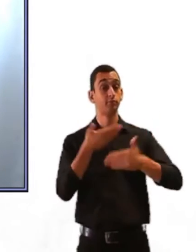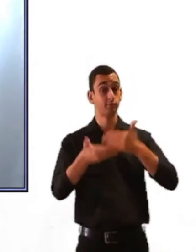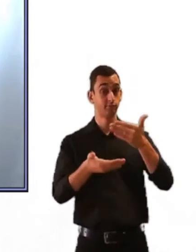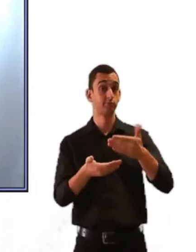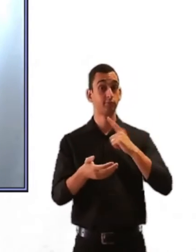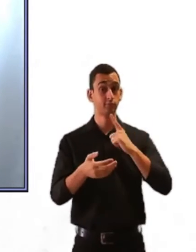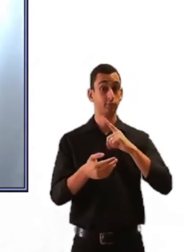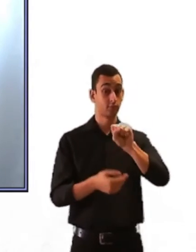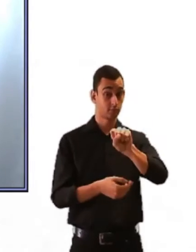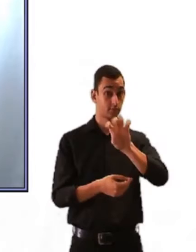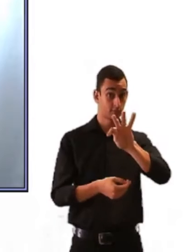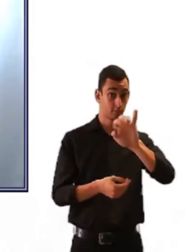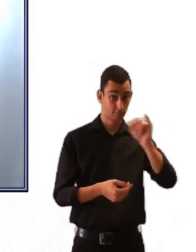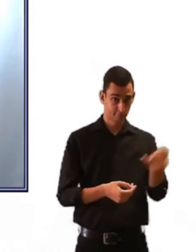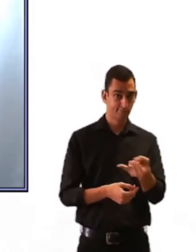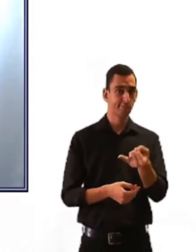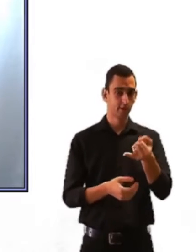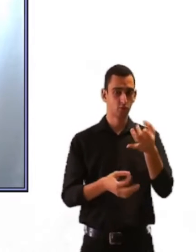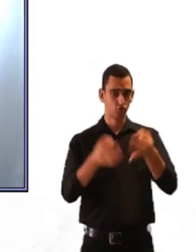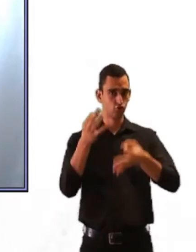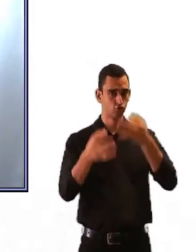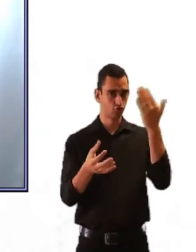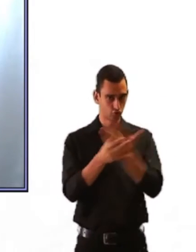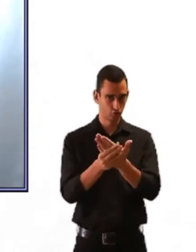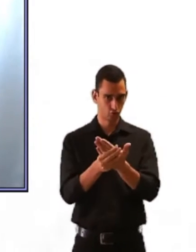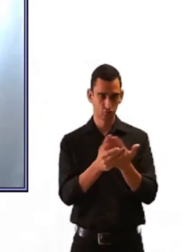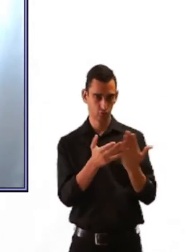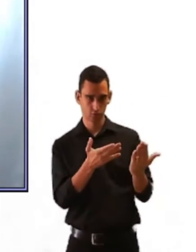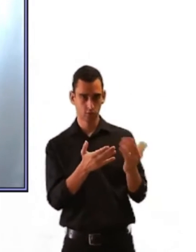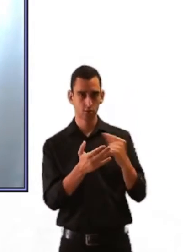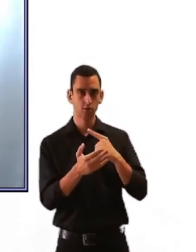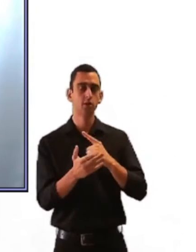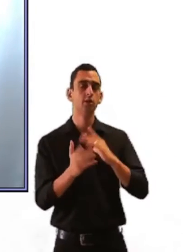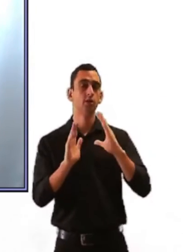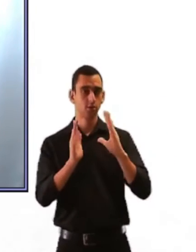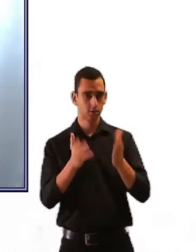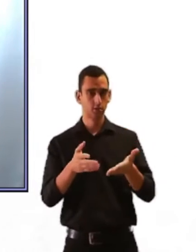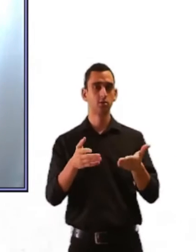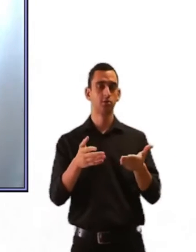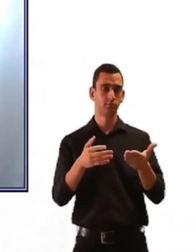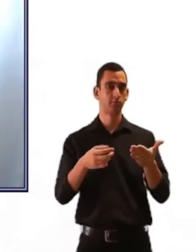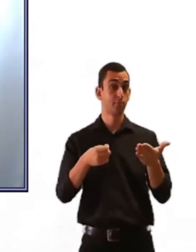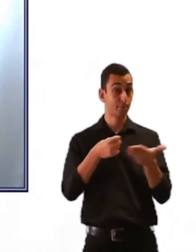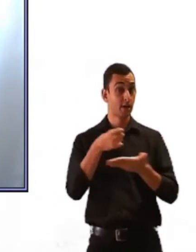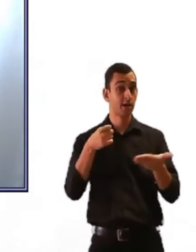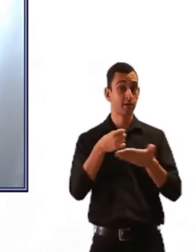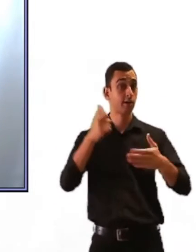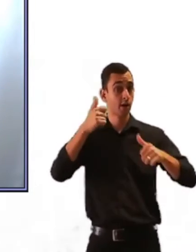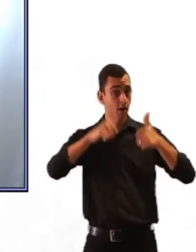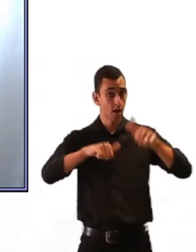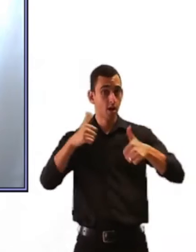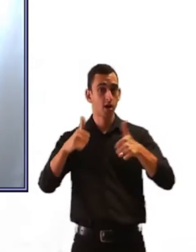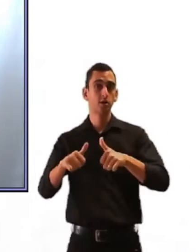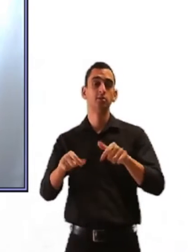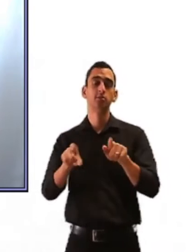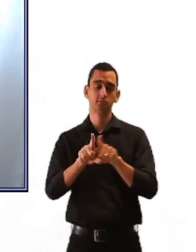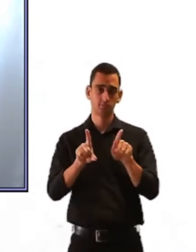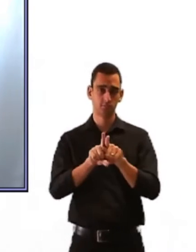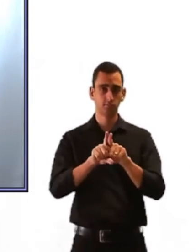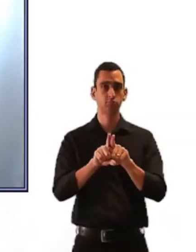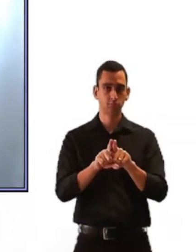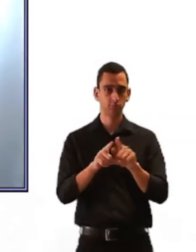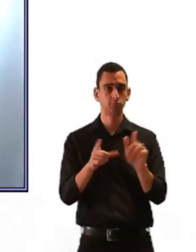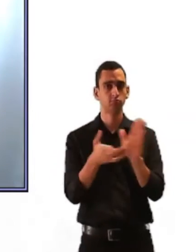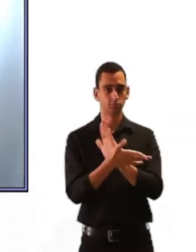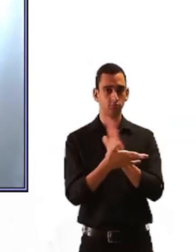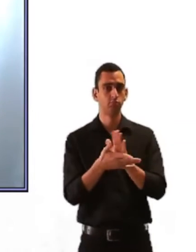o STJ, nesse julgado, com base nisso que eu estou falando para vocês, com base na análise de fatores que